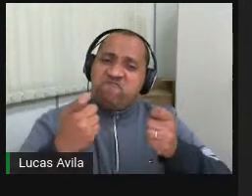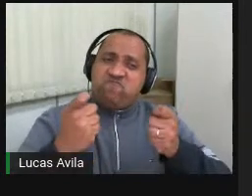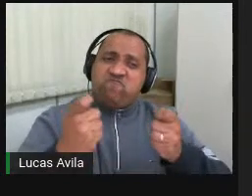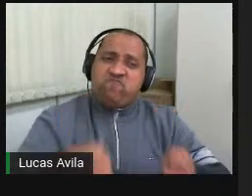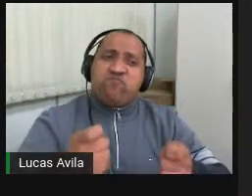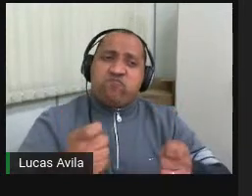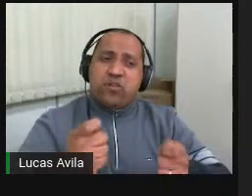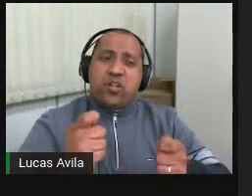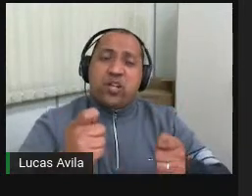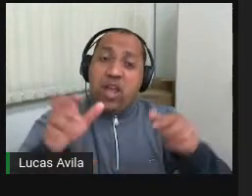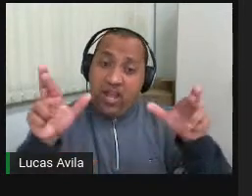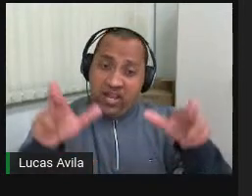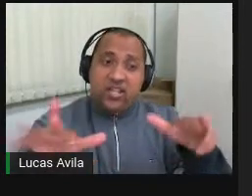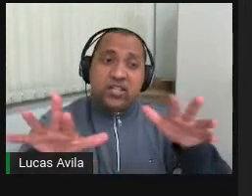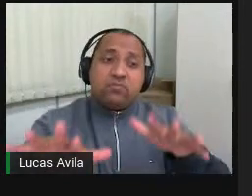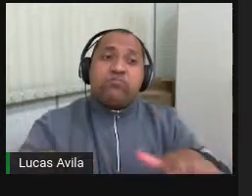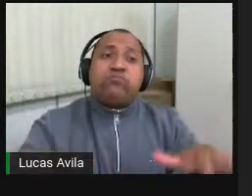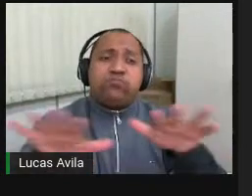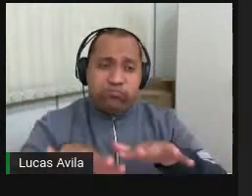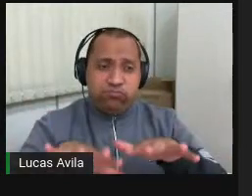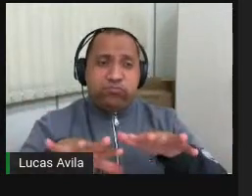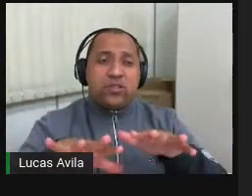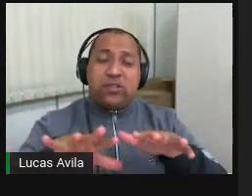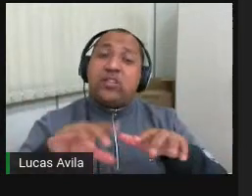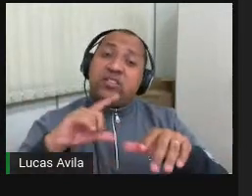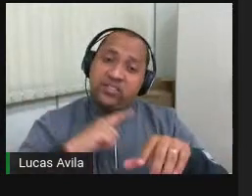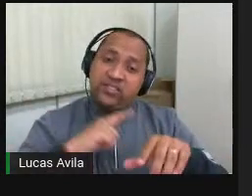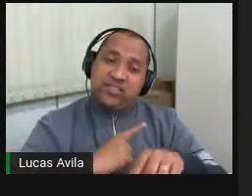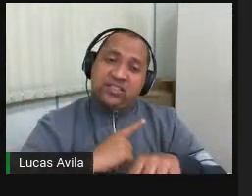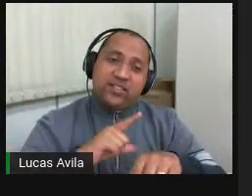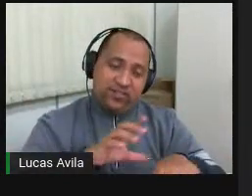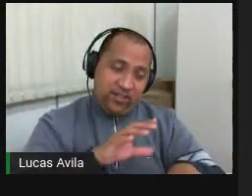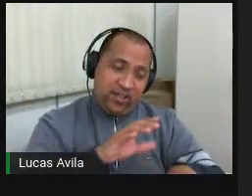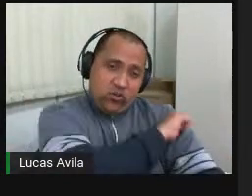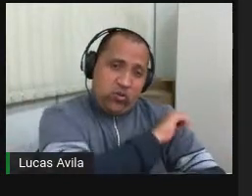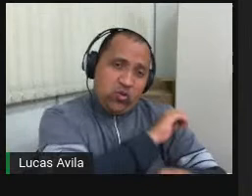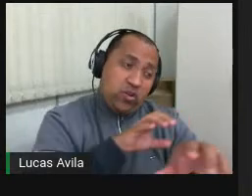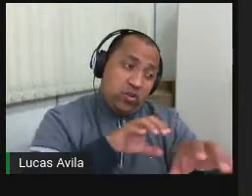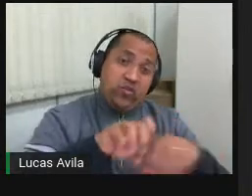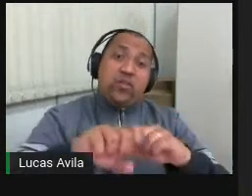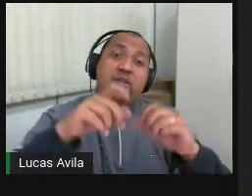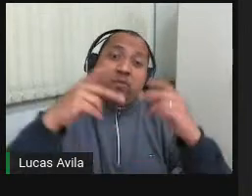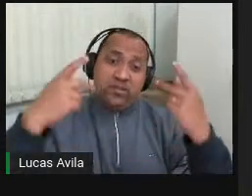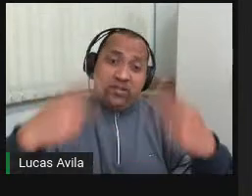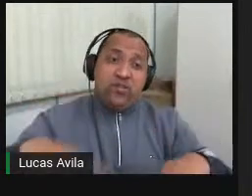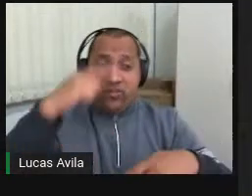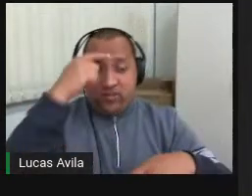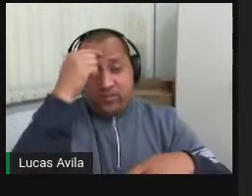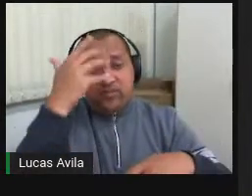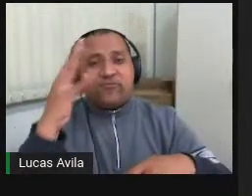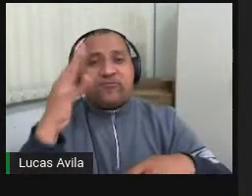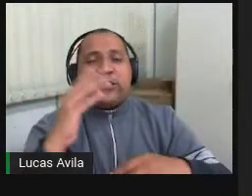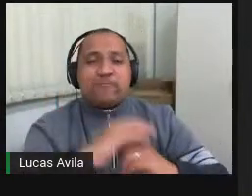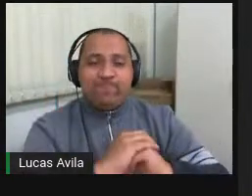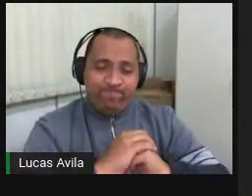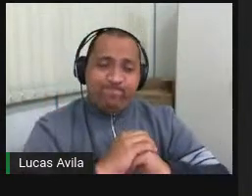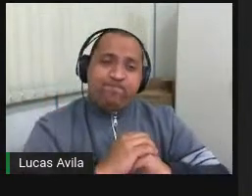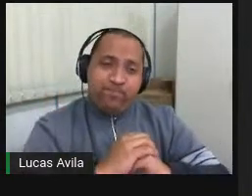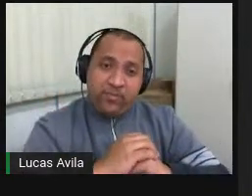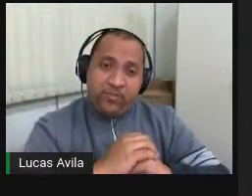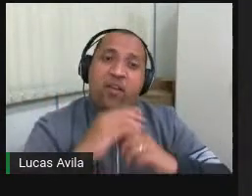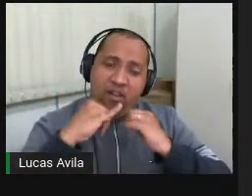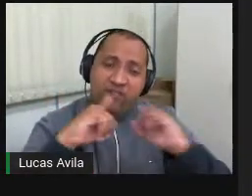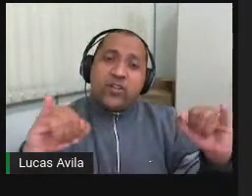nossa região. E aos formados agora, egressos da Unipampa, eu só tenho uma coisa a dizer,